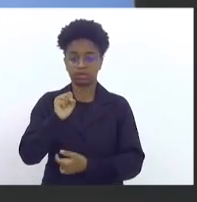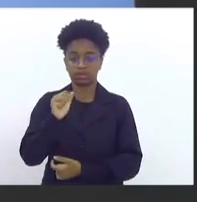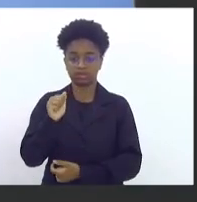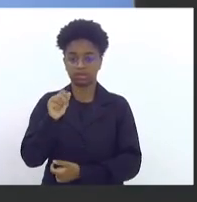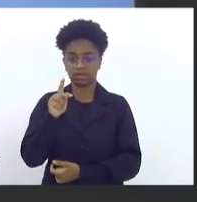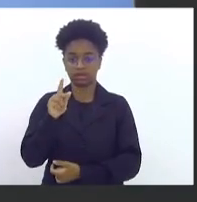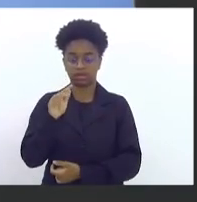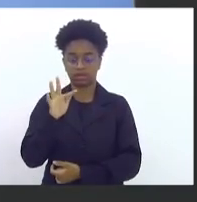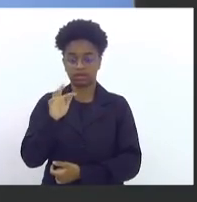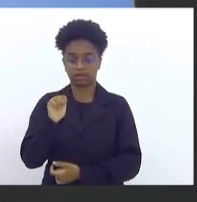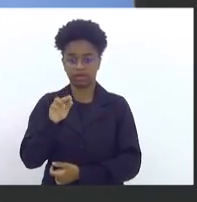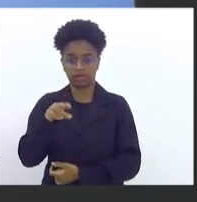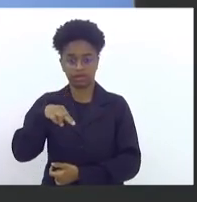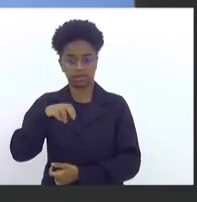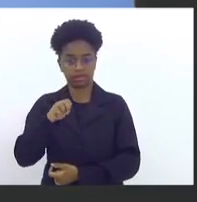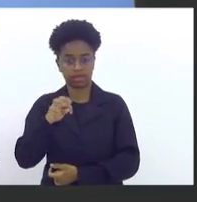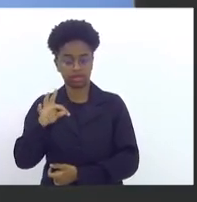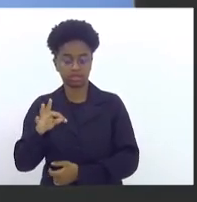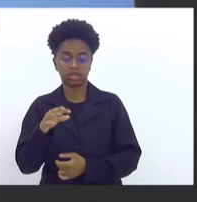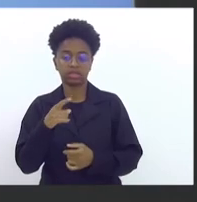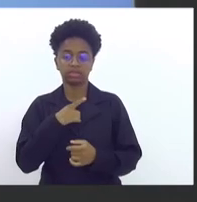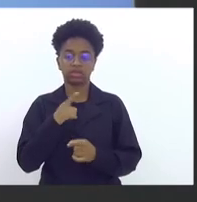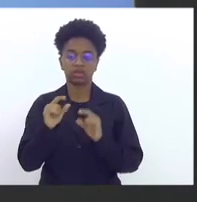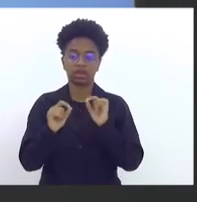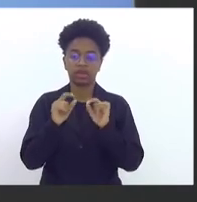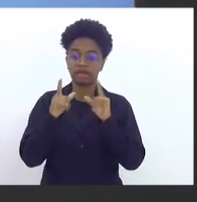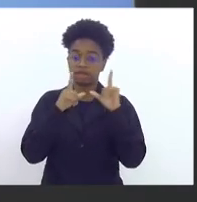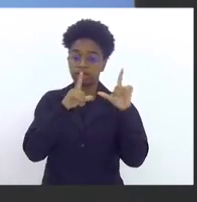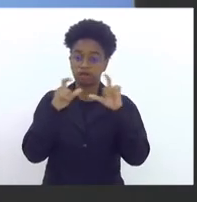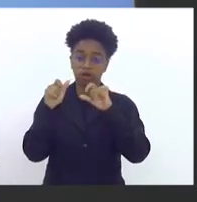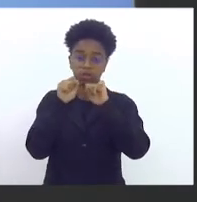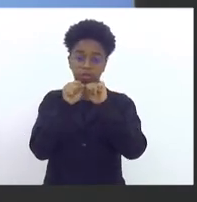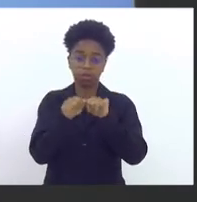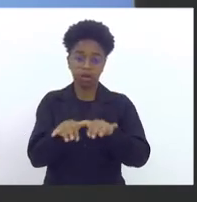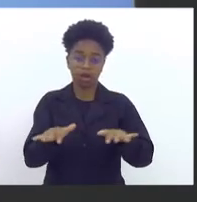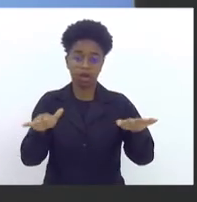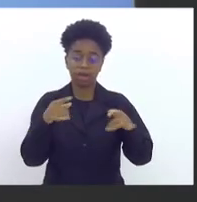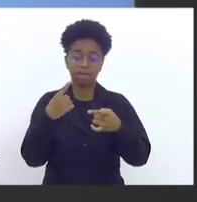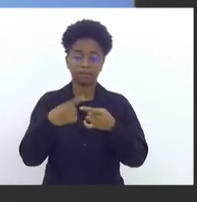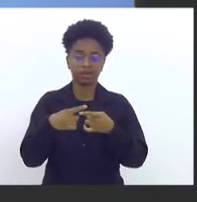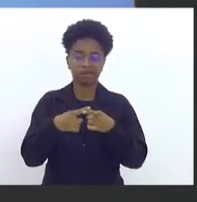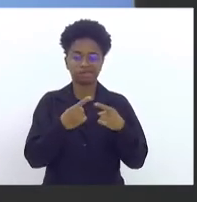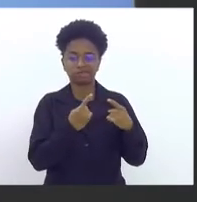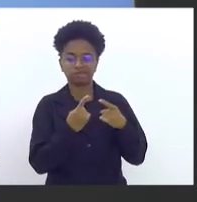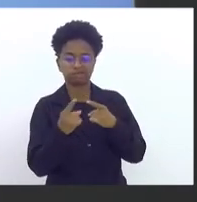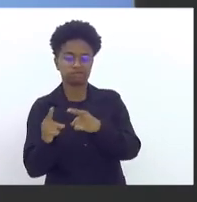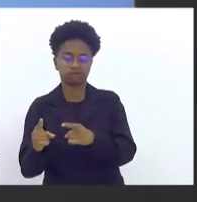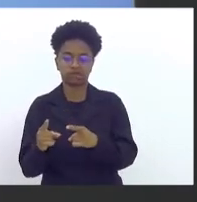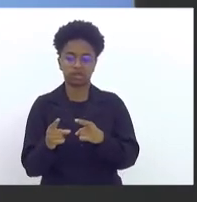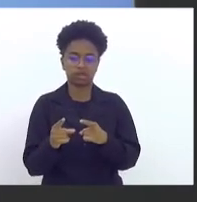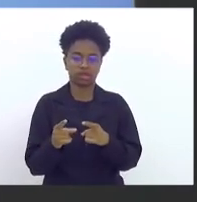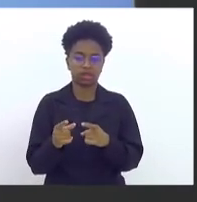é basicamente ele vaza essas essas fotos por questões de retaliação né por vingança pois quem chama de